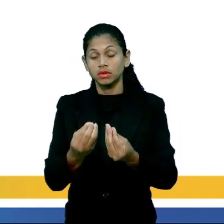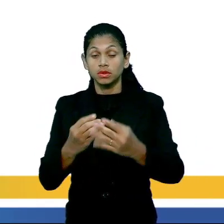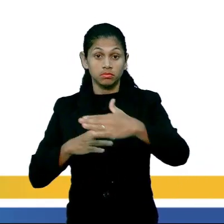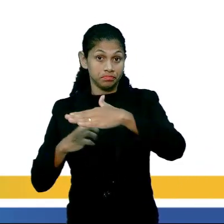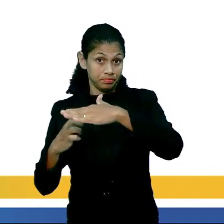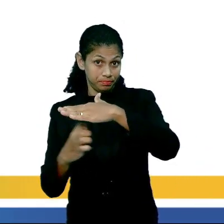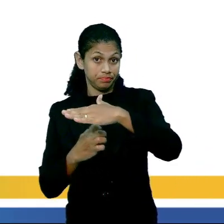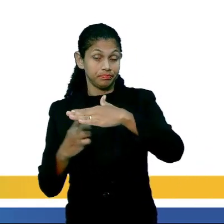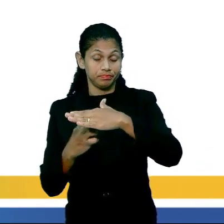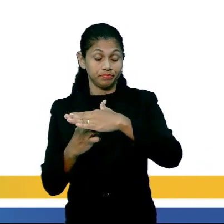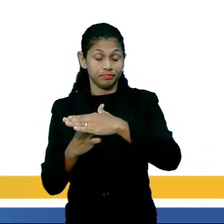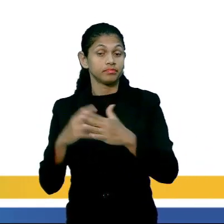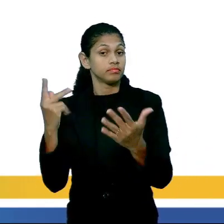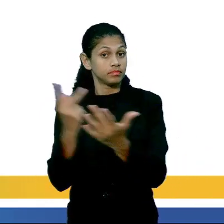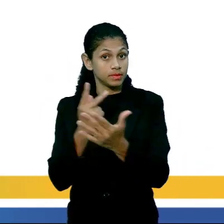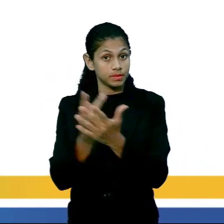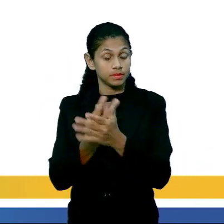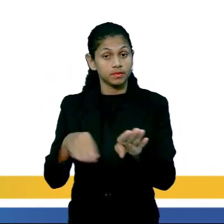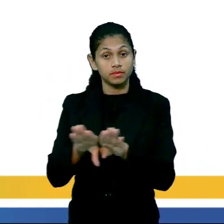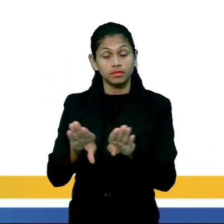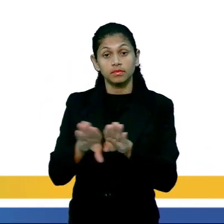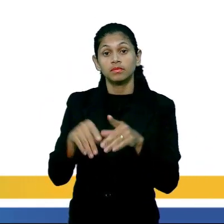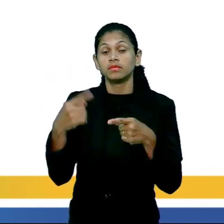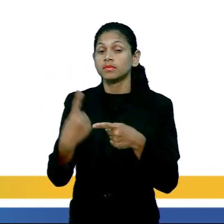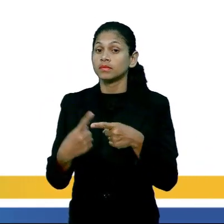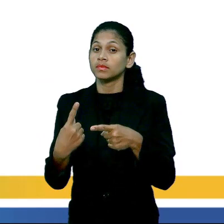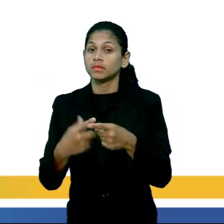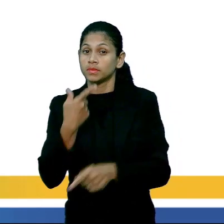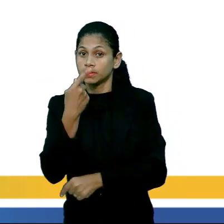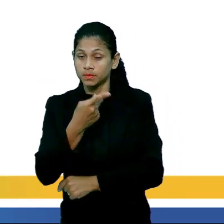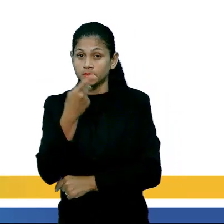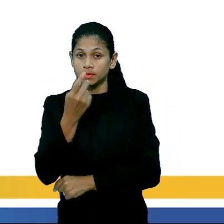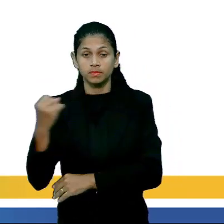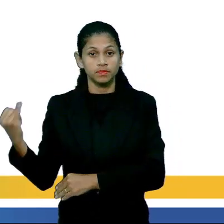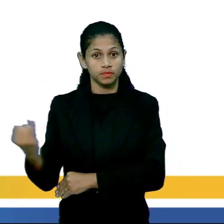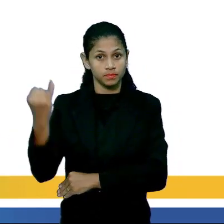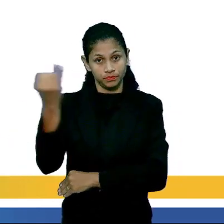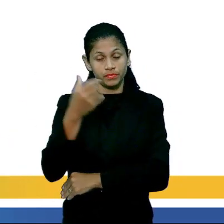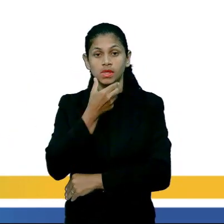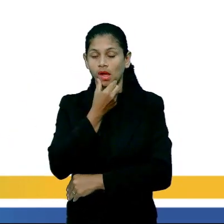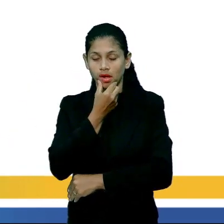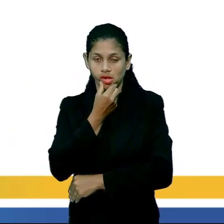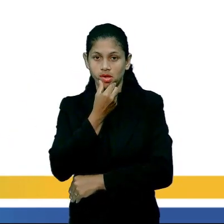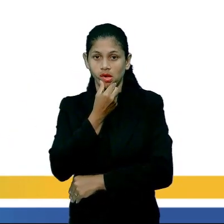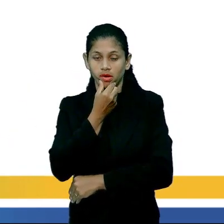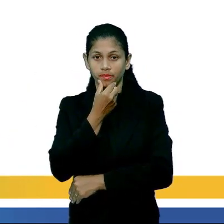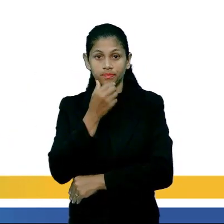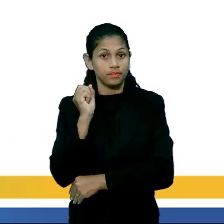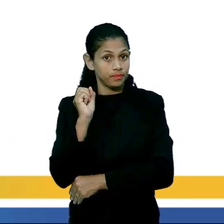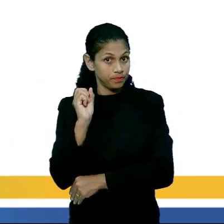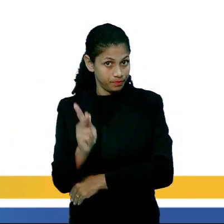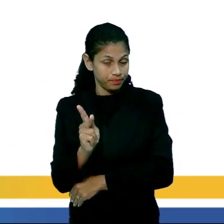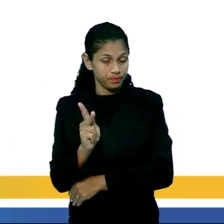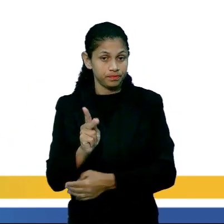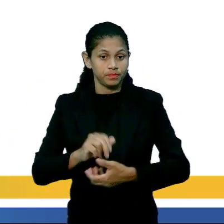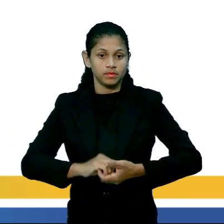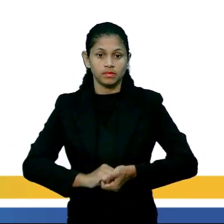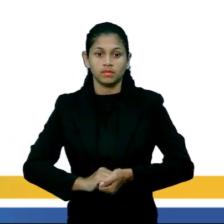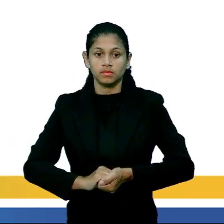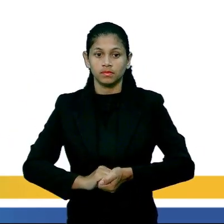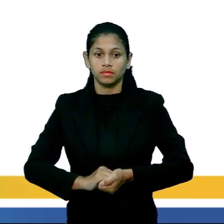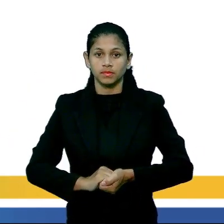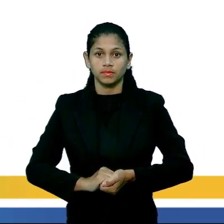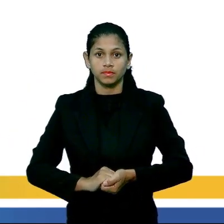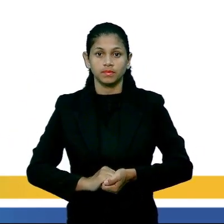Também não seria a nossa resposta, até porque eles estão falando da importância do inglês, ok? Nessa questão aí